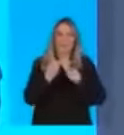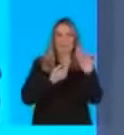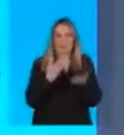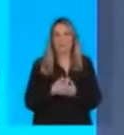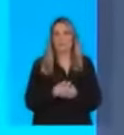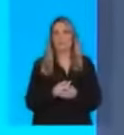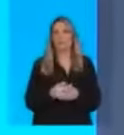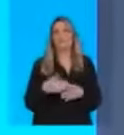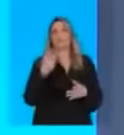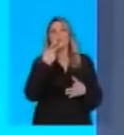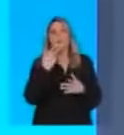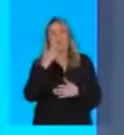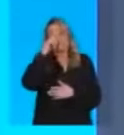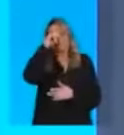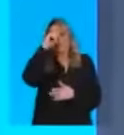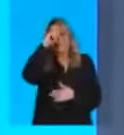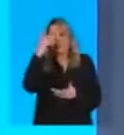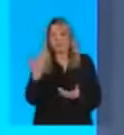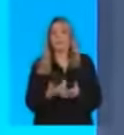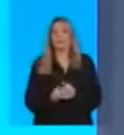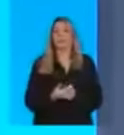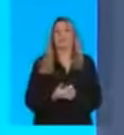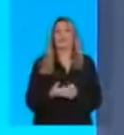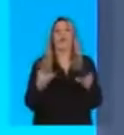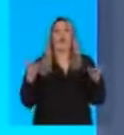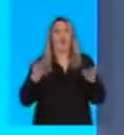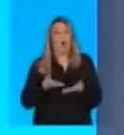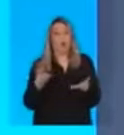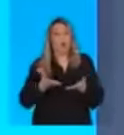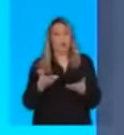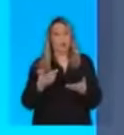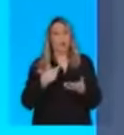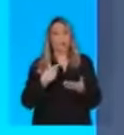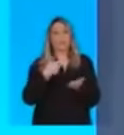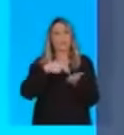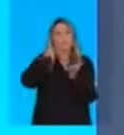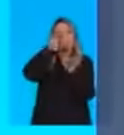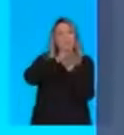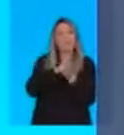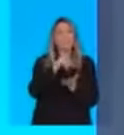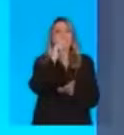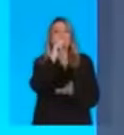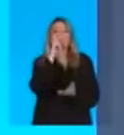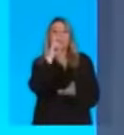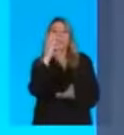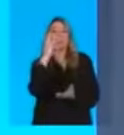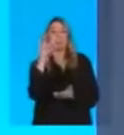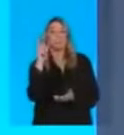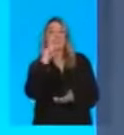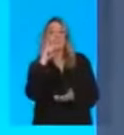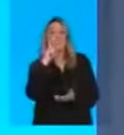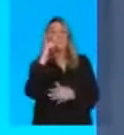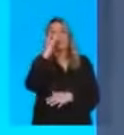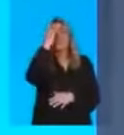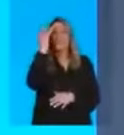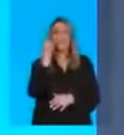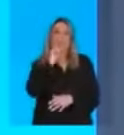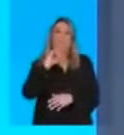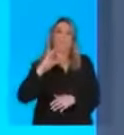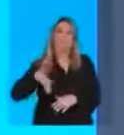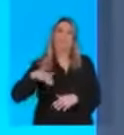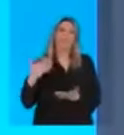geriatria gerontologia Miguel Pedro está hoje com uma média de internação de 153 dias ou seja idosos